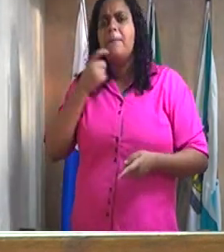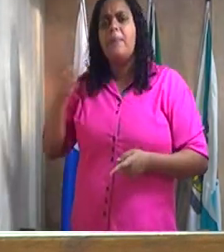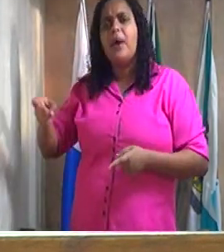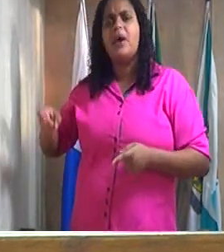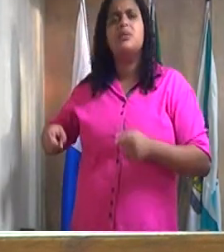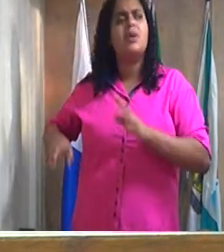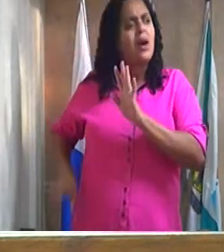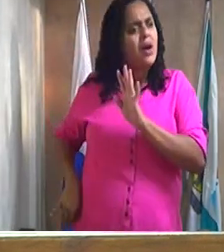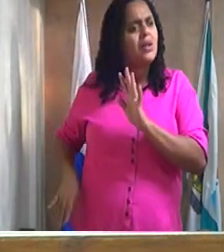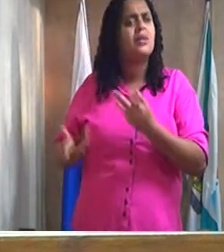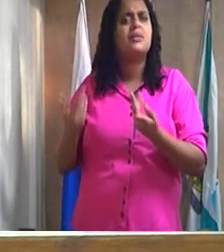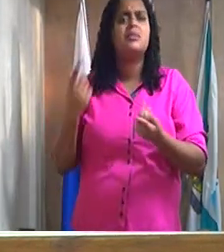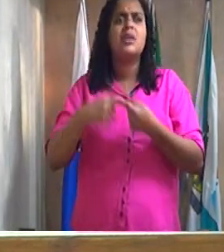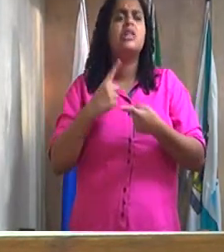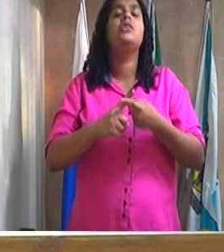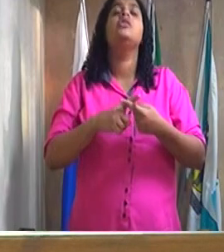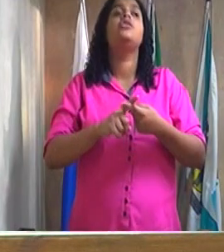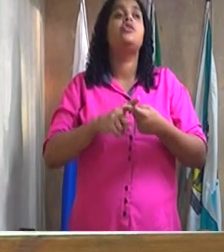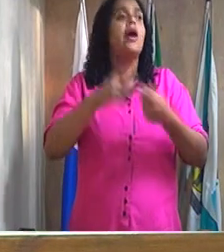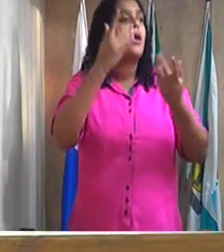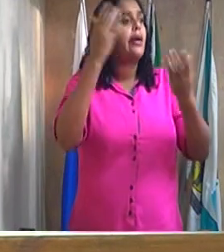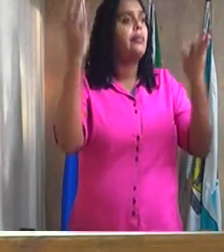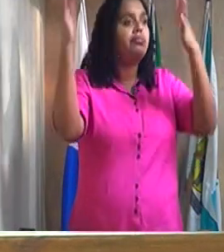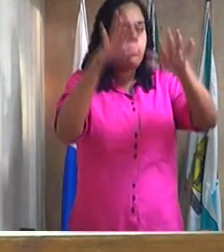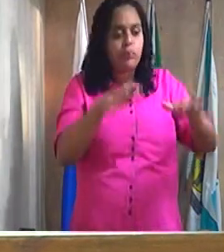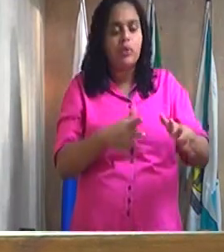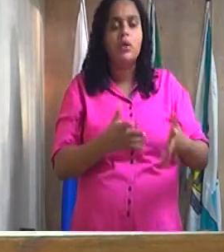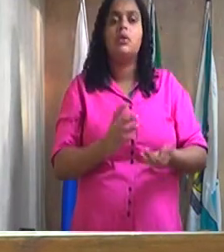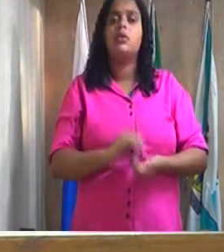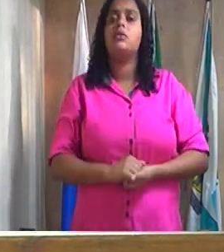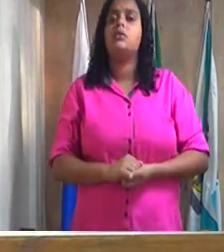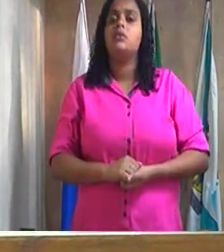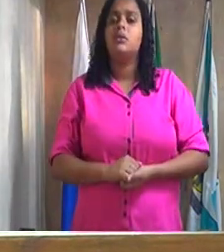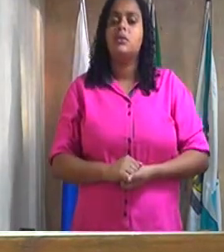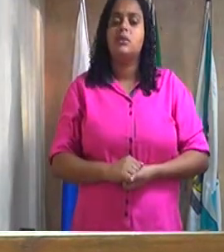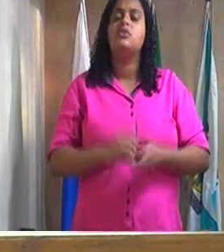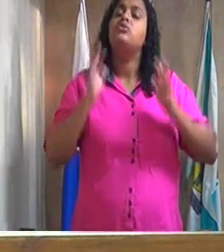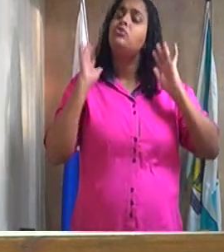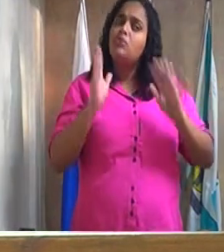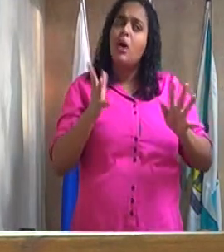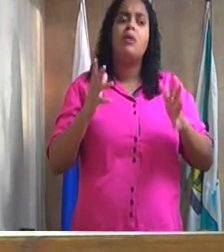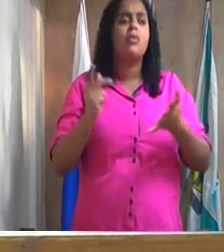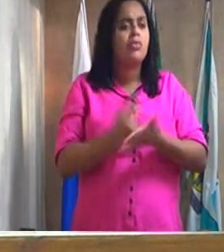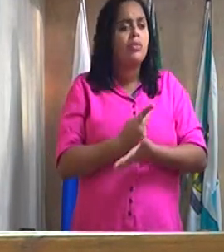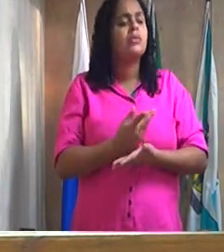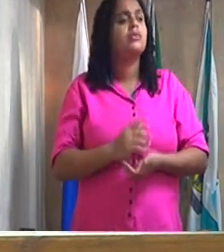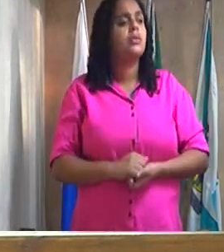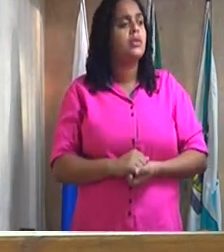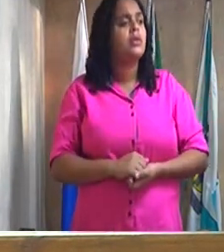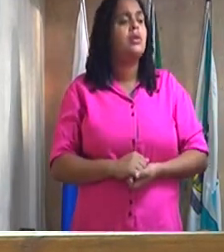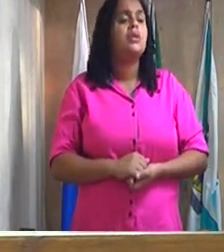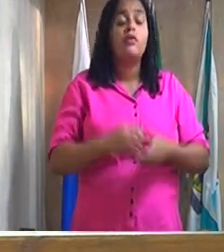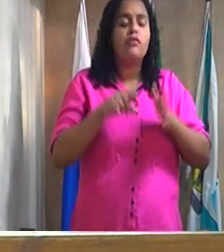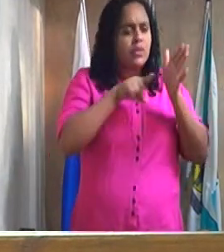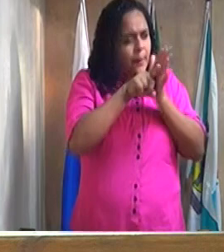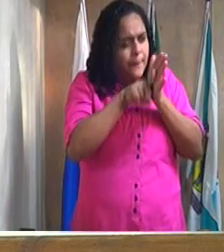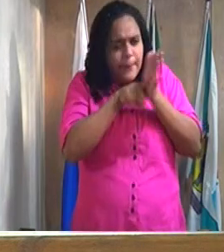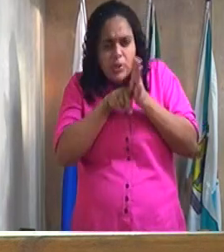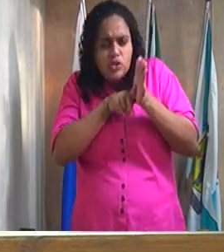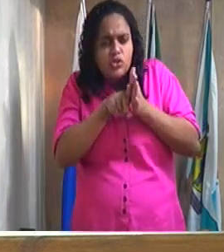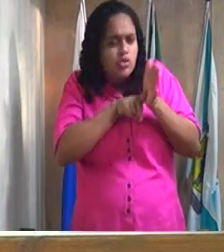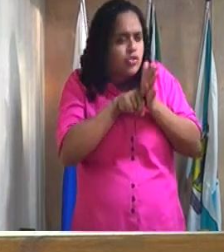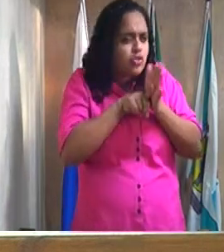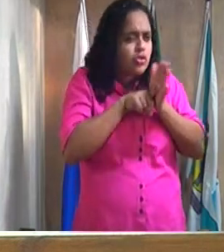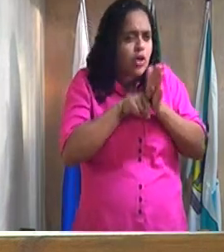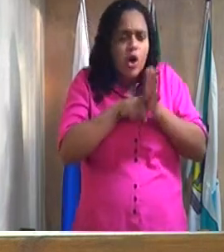caiu 3 galpões ali e é uma tragédia anunciada. E eu fui fazendo uma pesquisa, junto com o